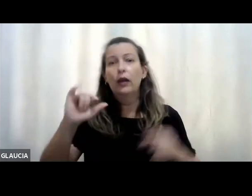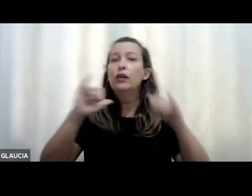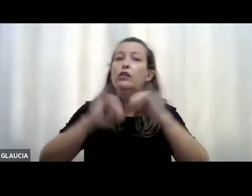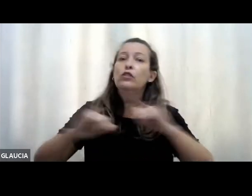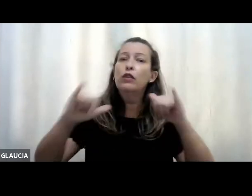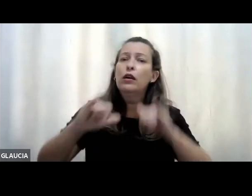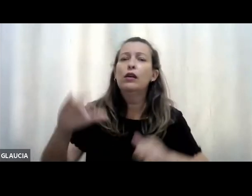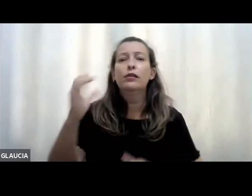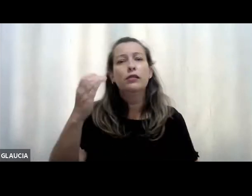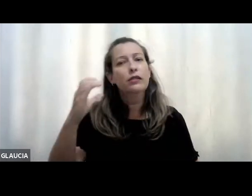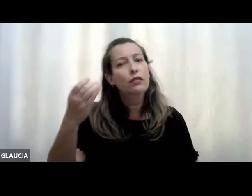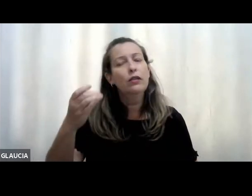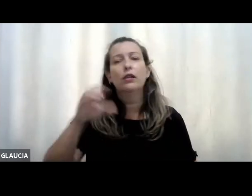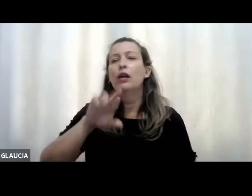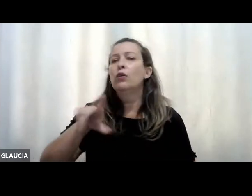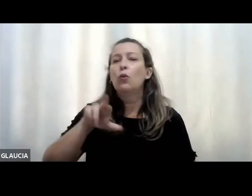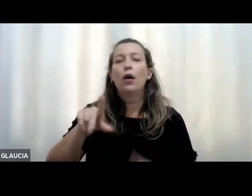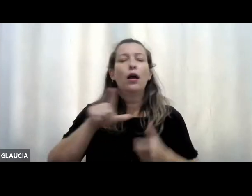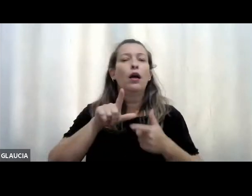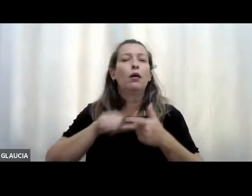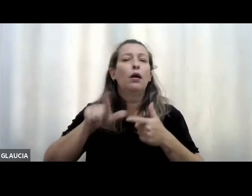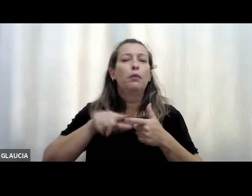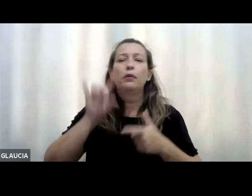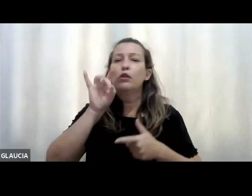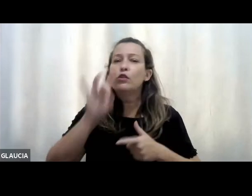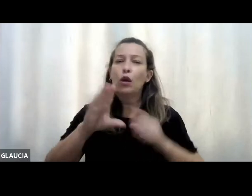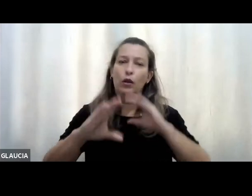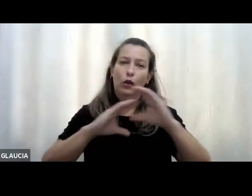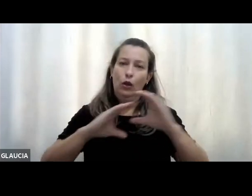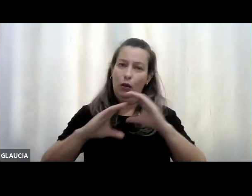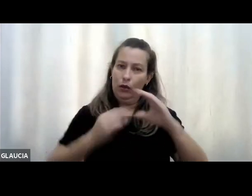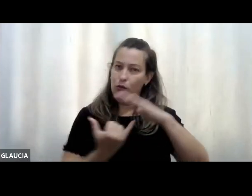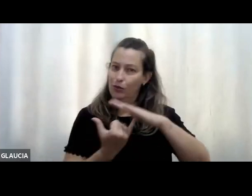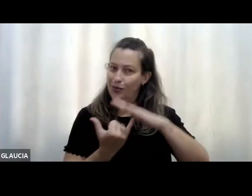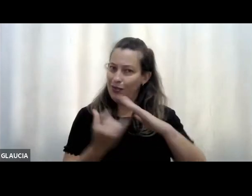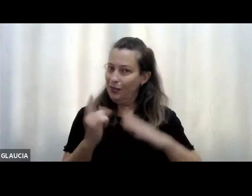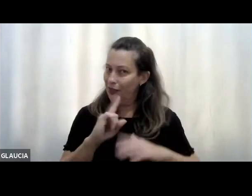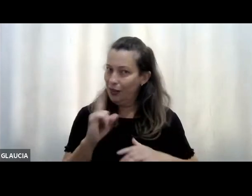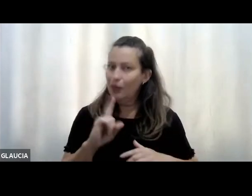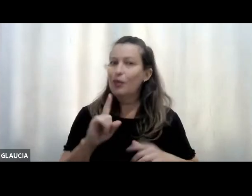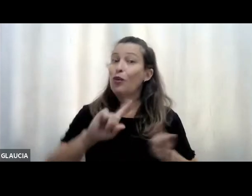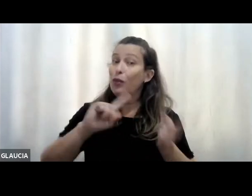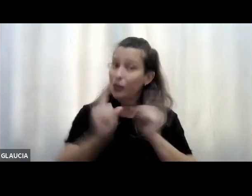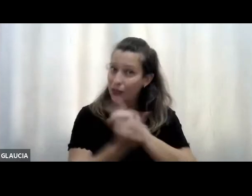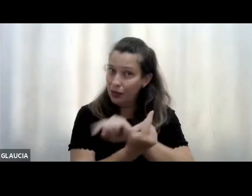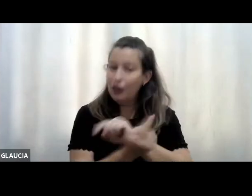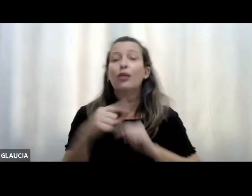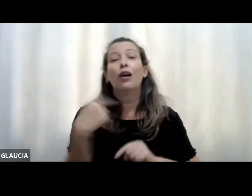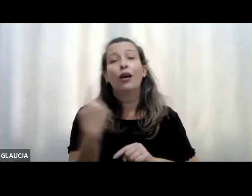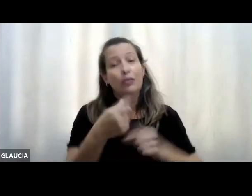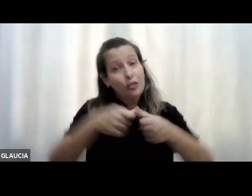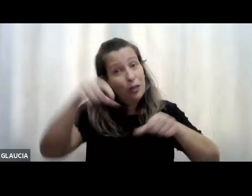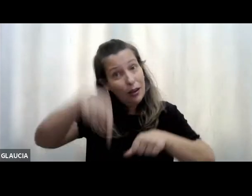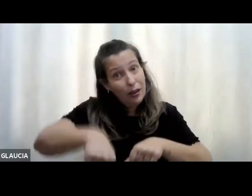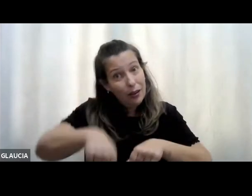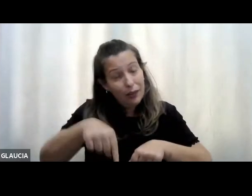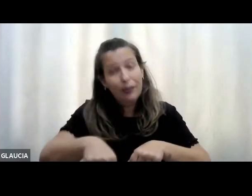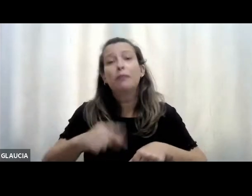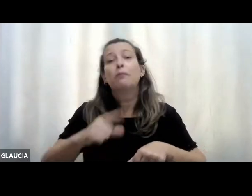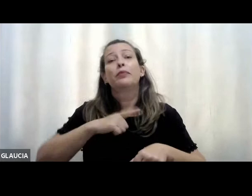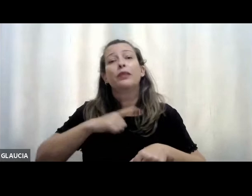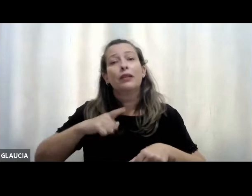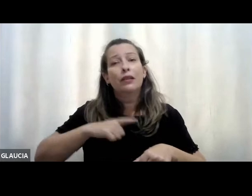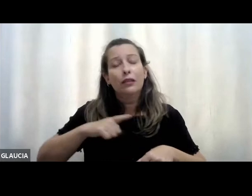questão só da comunicação institucional, muito pelo contrário. A gente está aqui exatamente num fórum